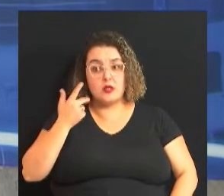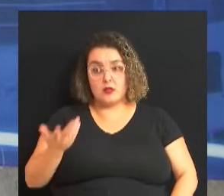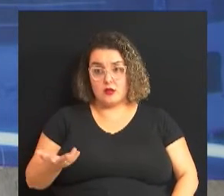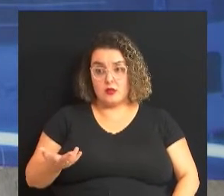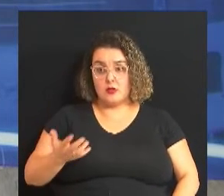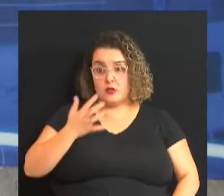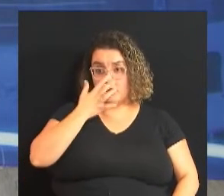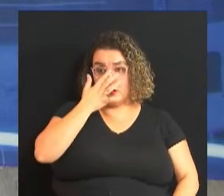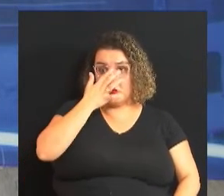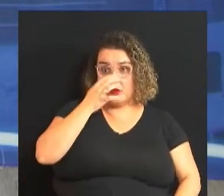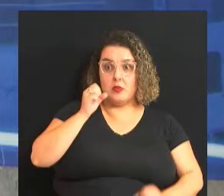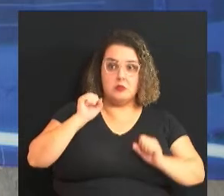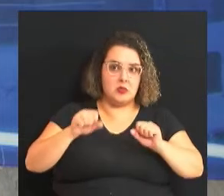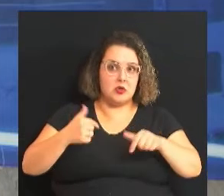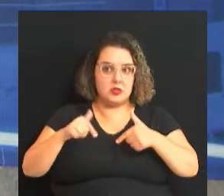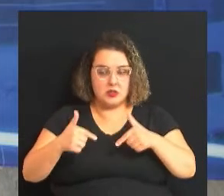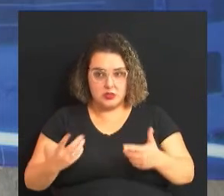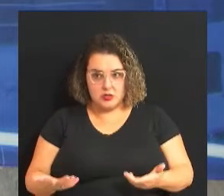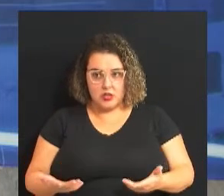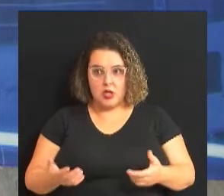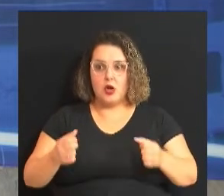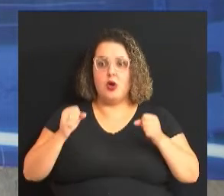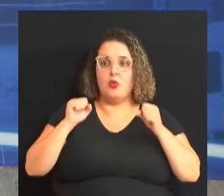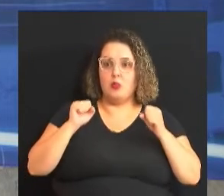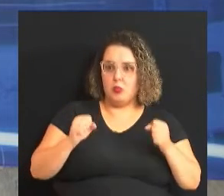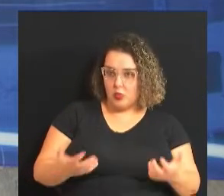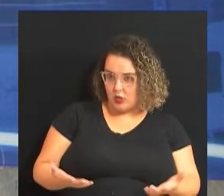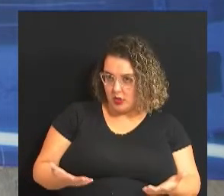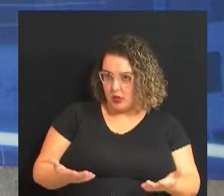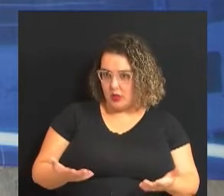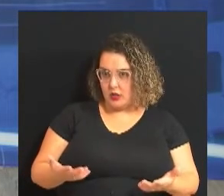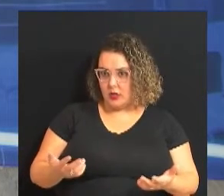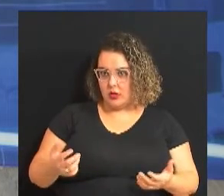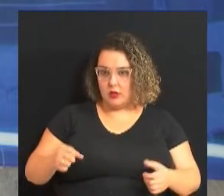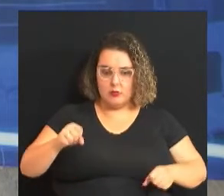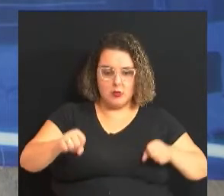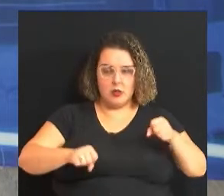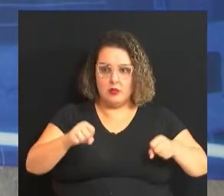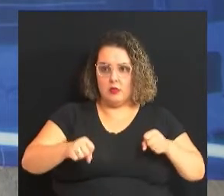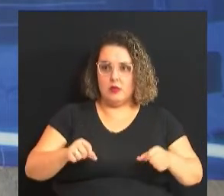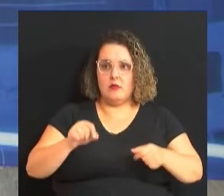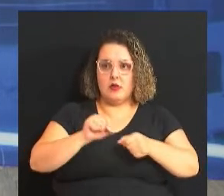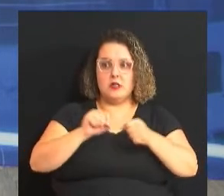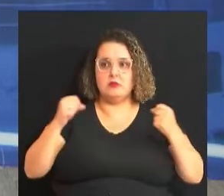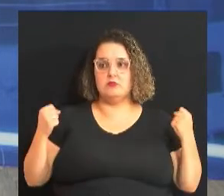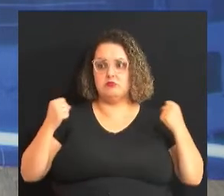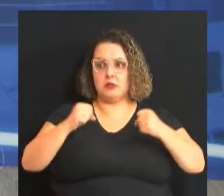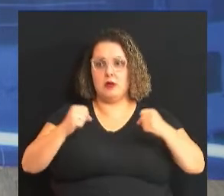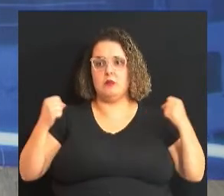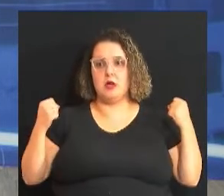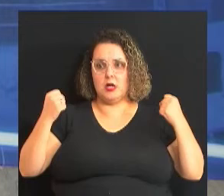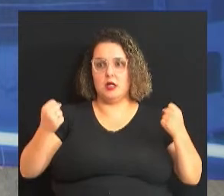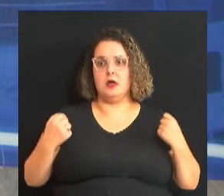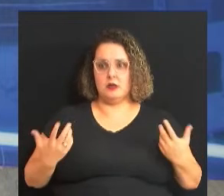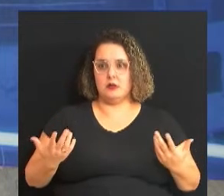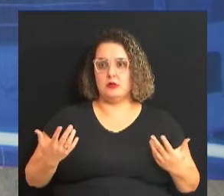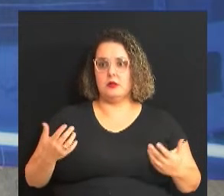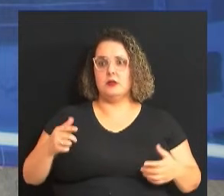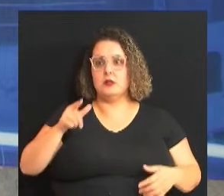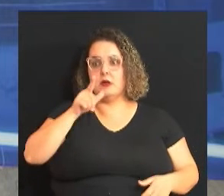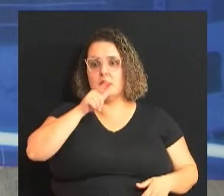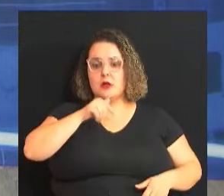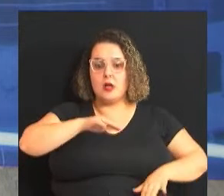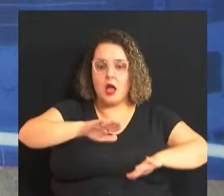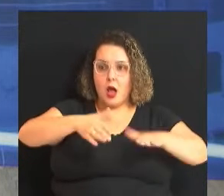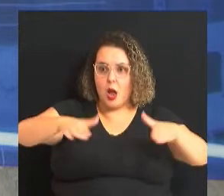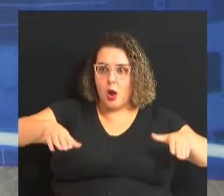Pode ir a trabalhar, ela pode também, tipo, andar de bicicleta, fazer atividade física, ir à praia.